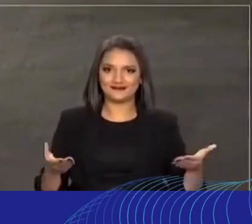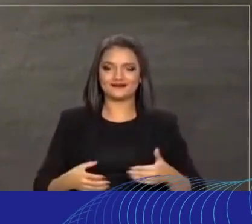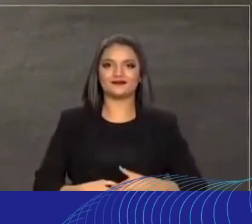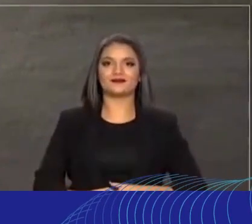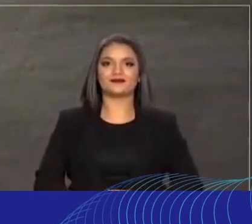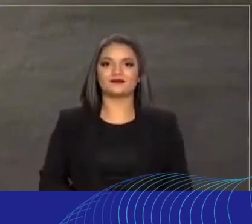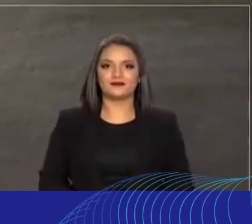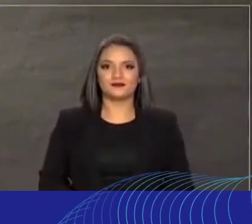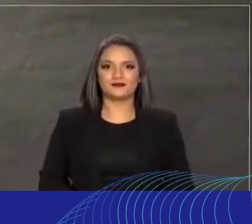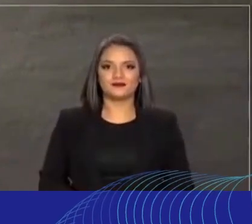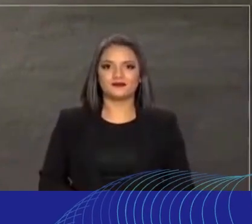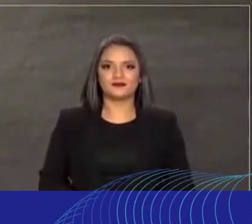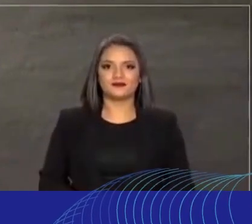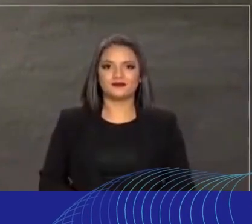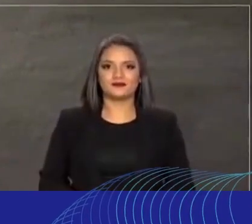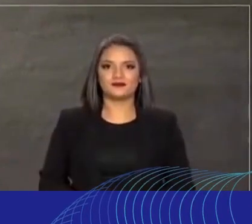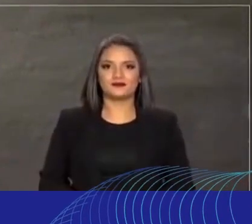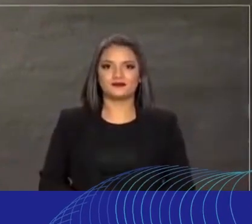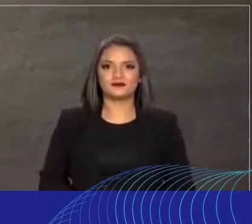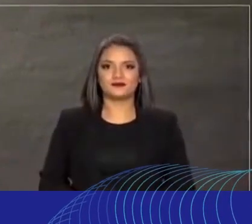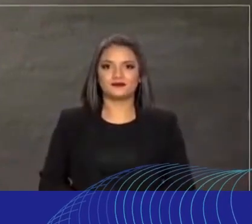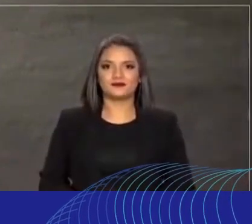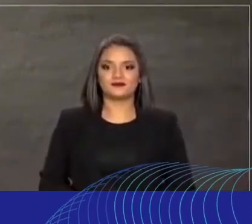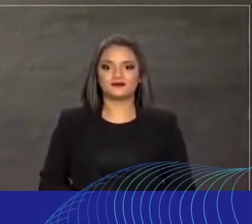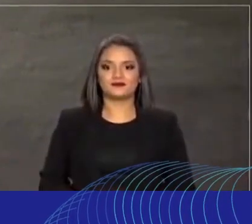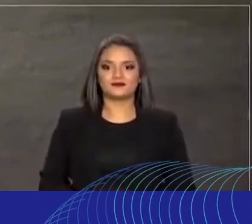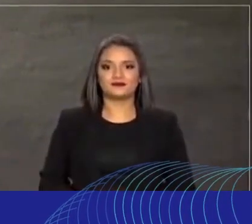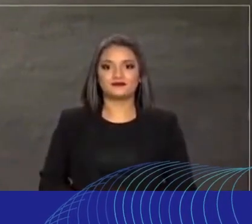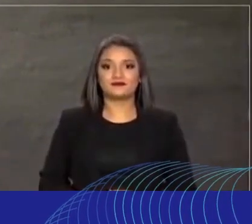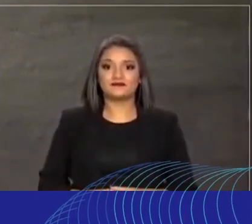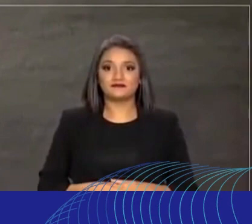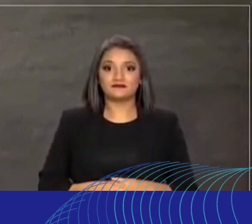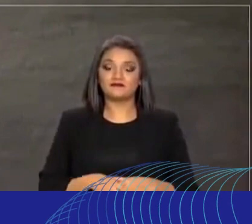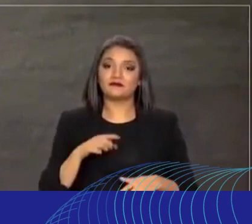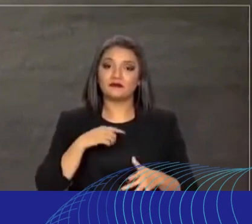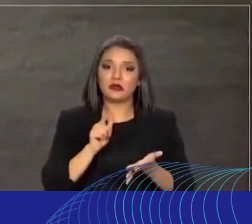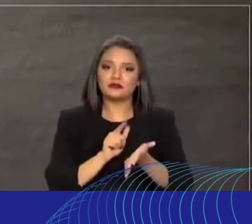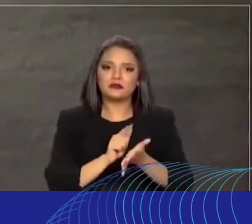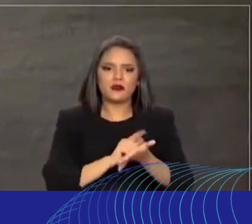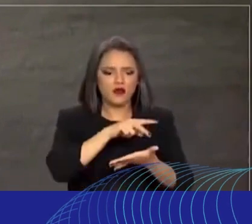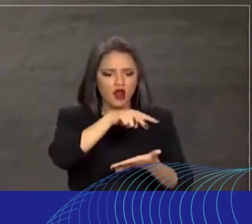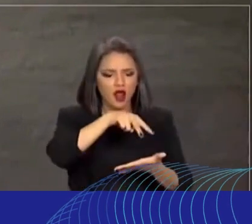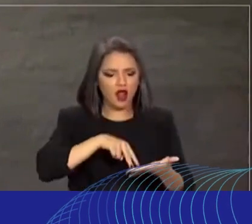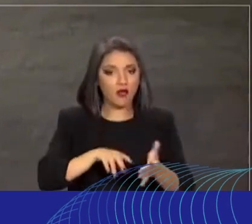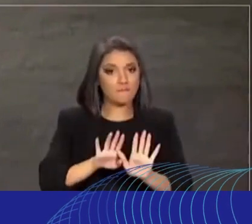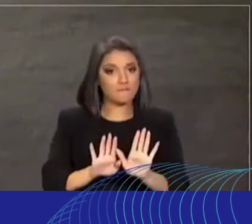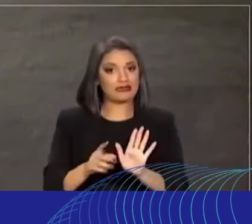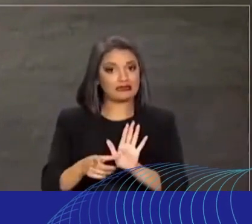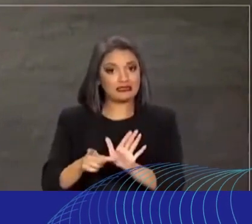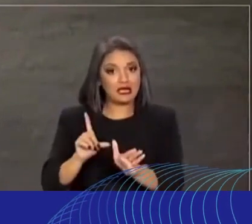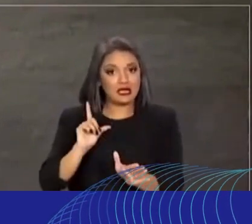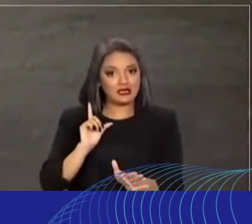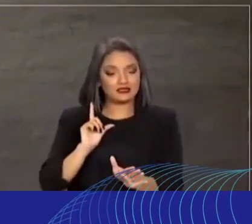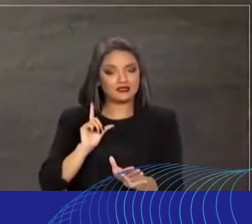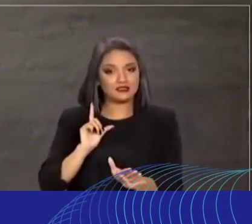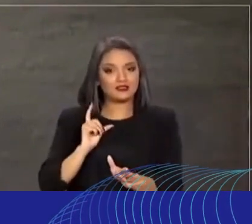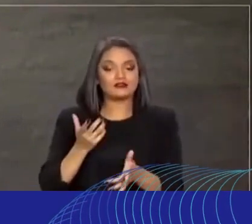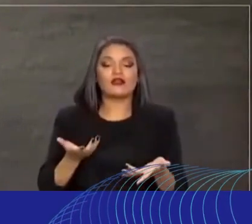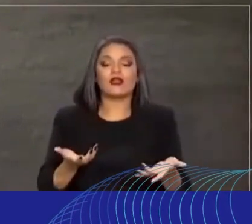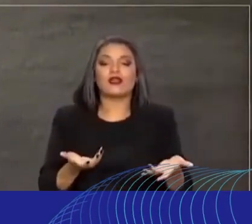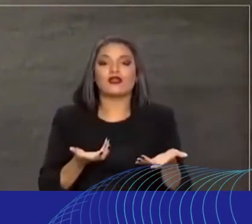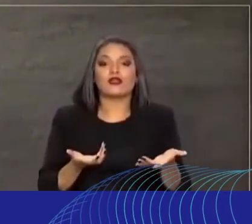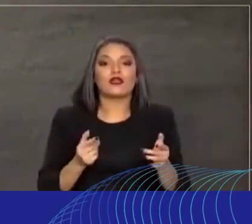Lula abriu seu discurso na cerimônia de diplomação no TSE com um improviso para dizer que seu diploma é apenas da